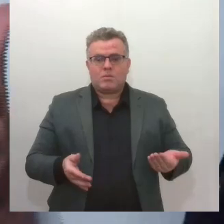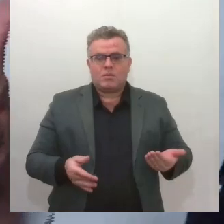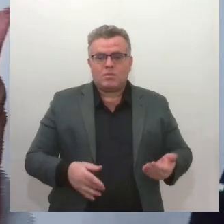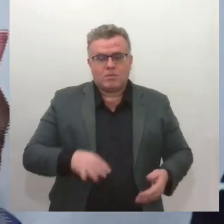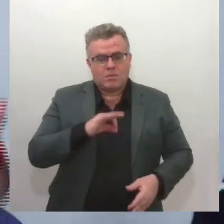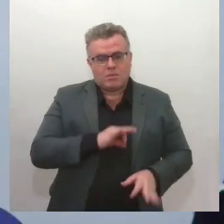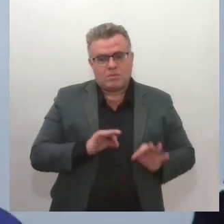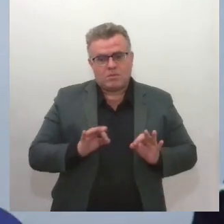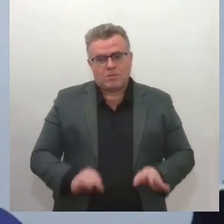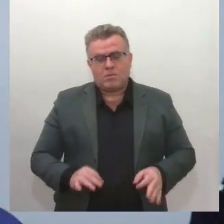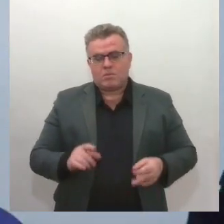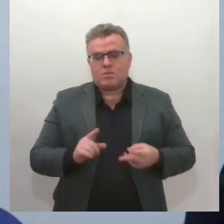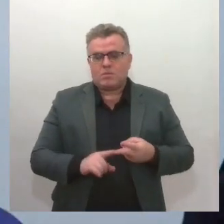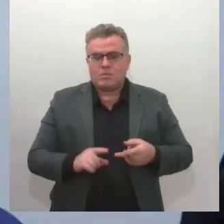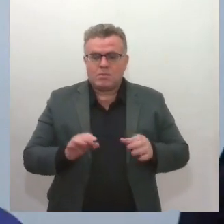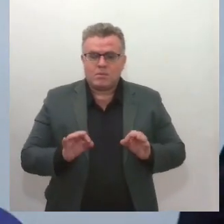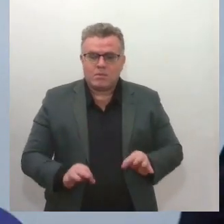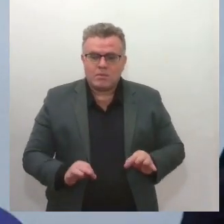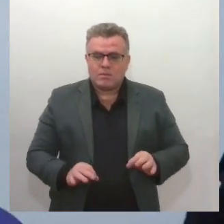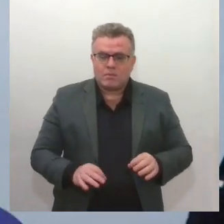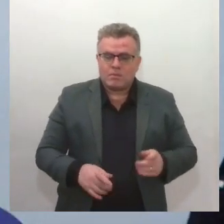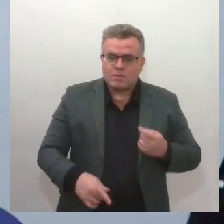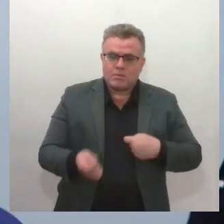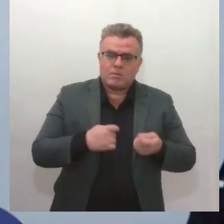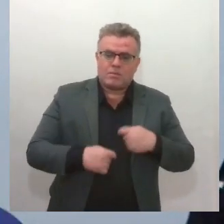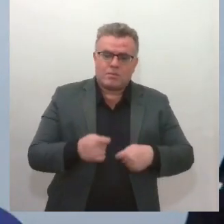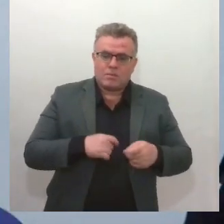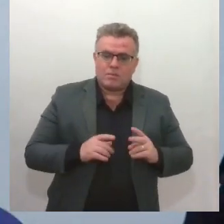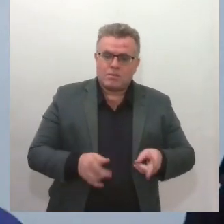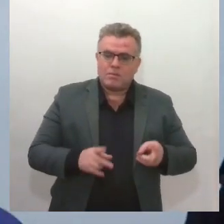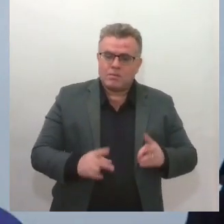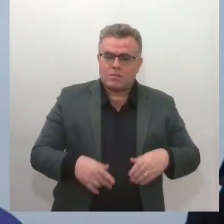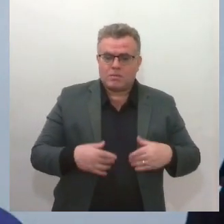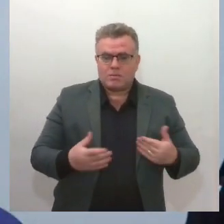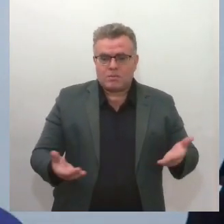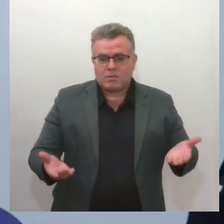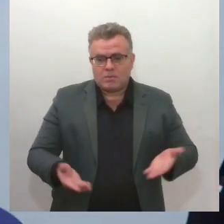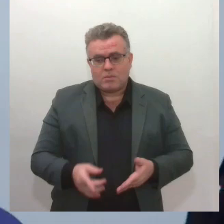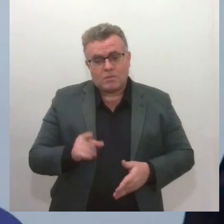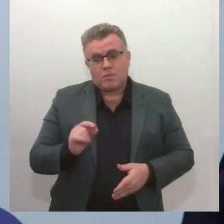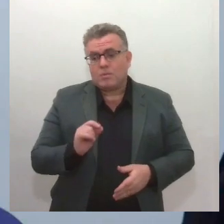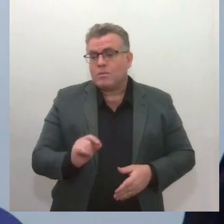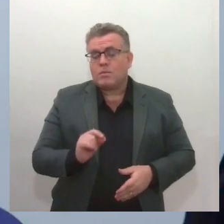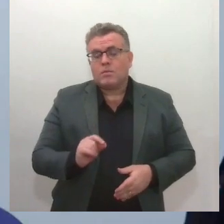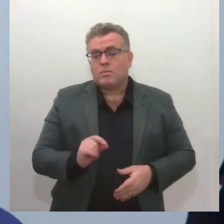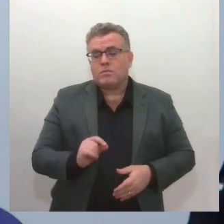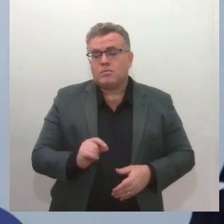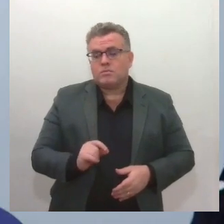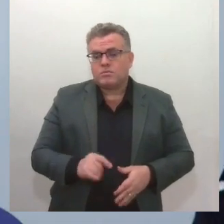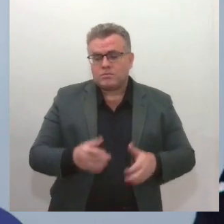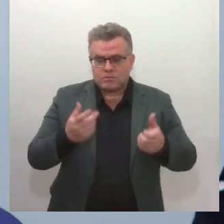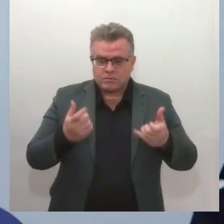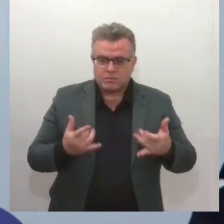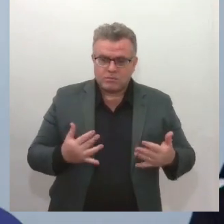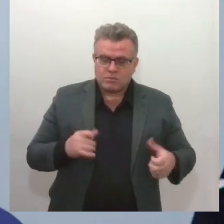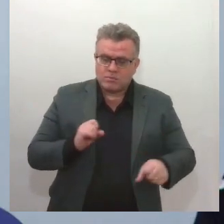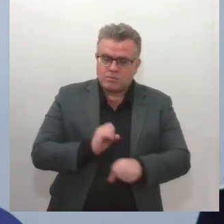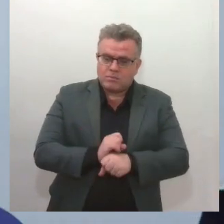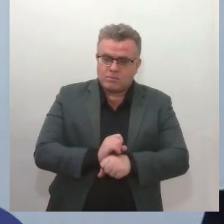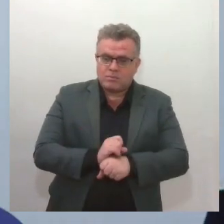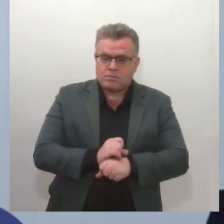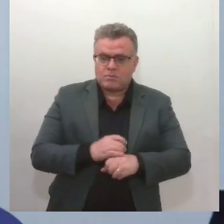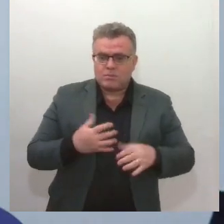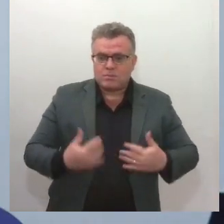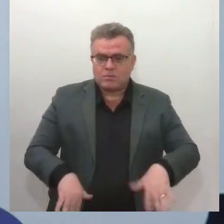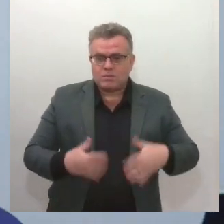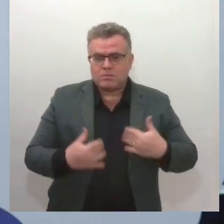O comércio todo da cidade funcionava. E agora eles alegam que teve um bloqueio das contas, teve esse sequestro das contas que deve ter